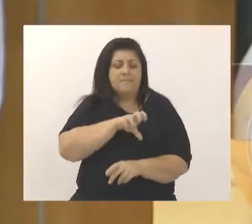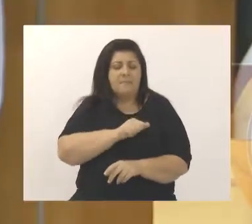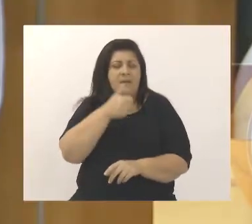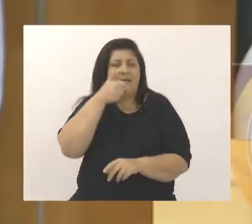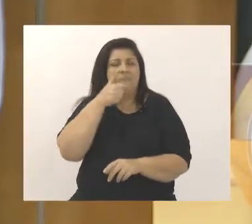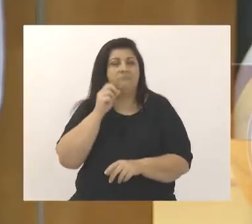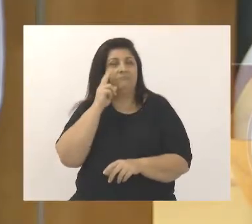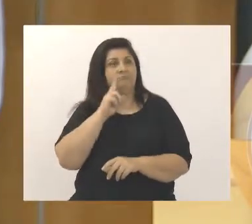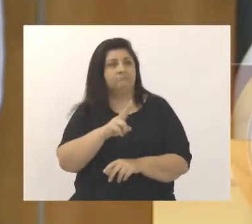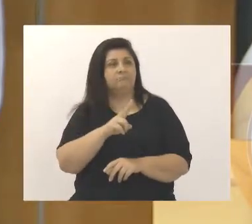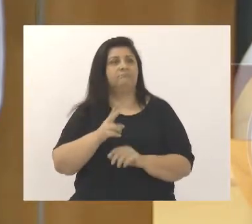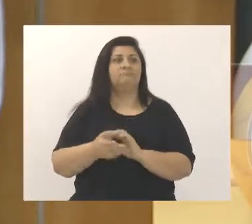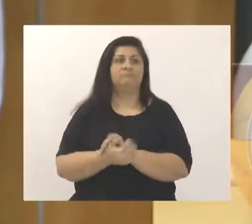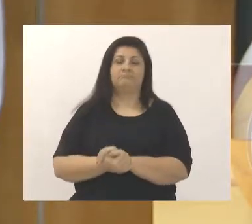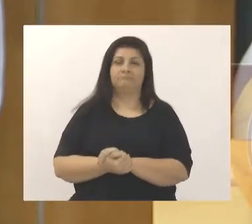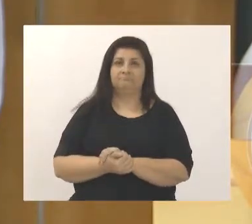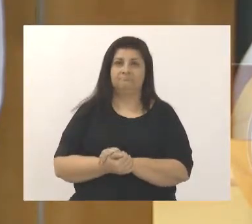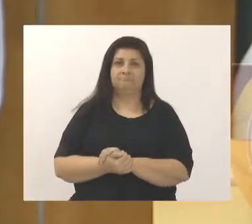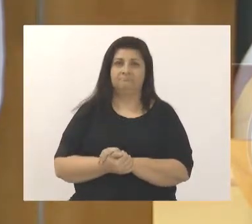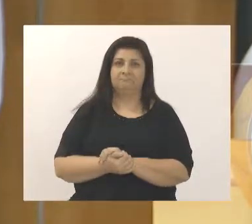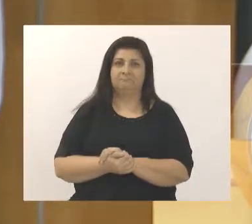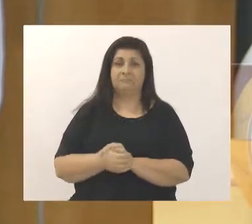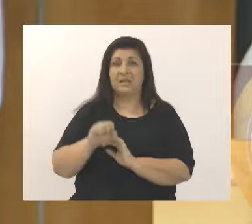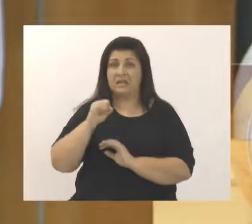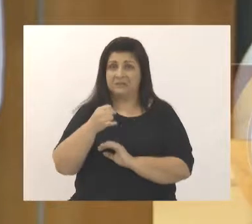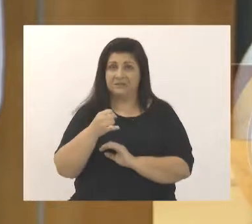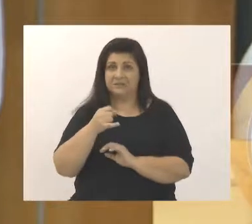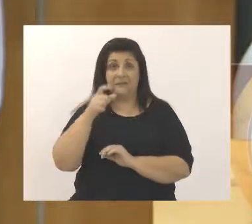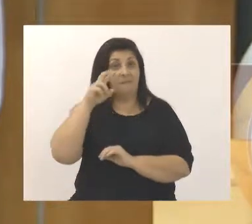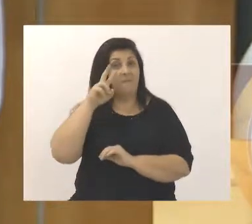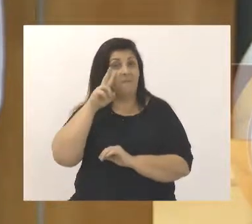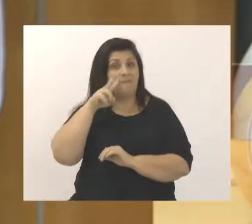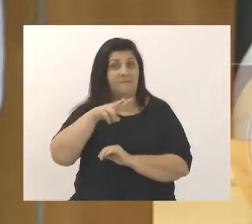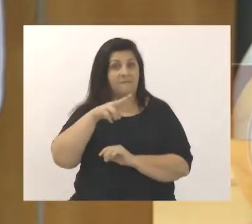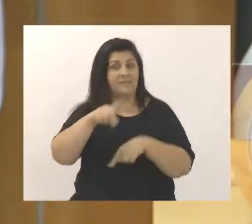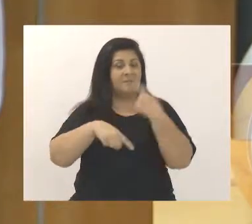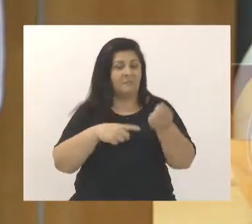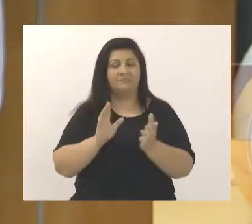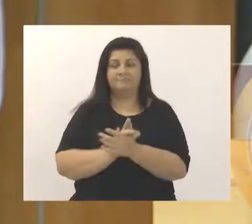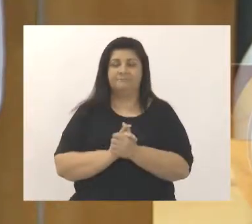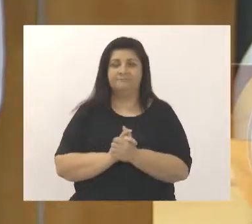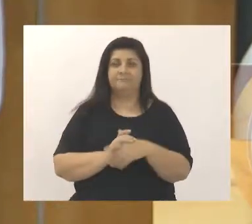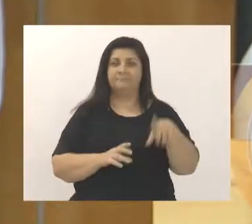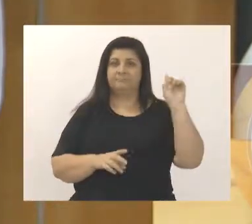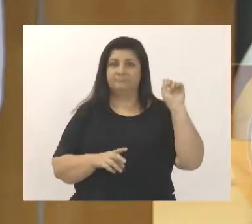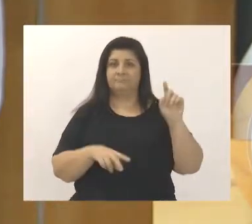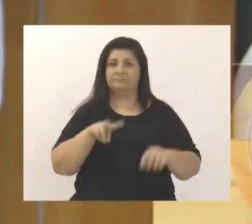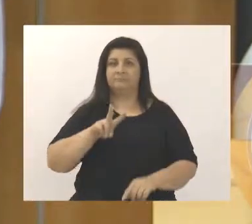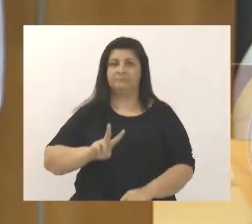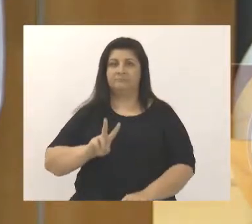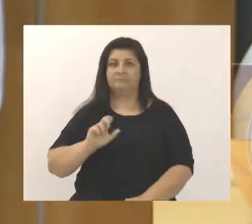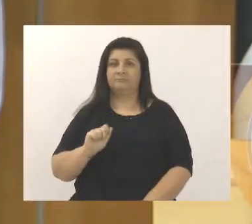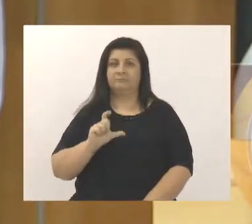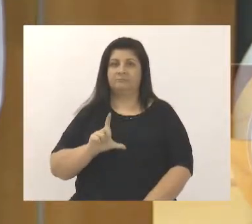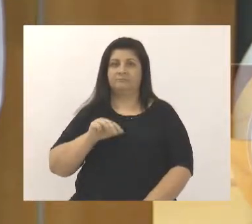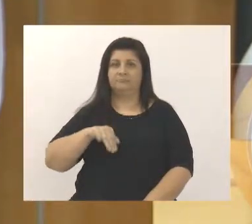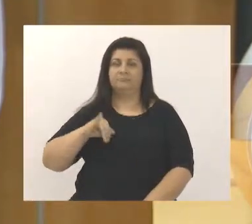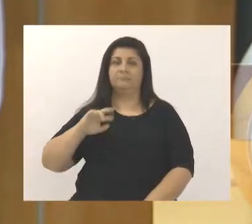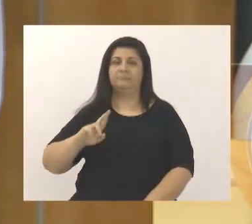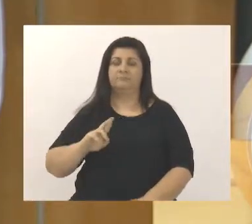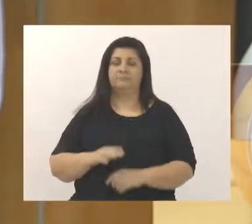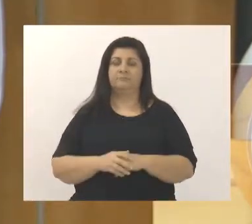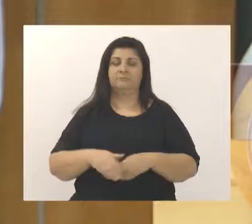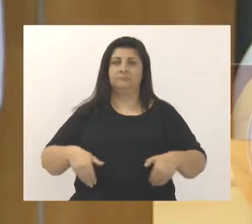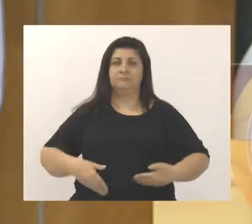assistindo também, e se não estiver assistindo, vai assistir depois. Eu, vereador Valmir, nasci em